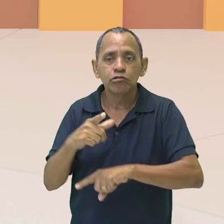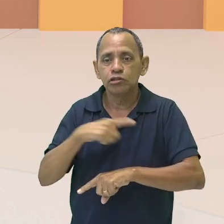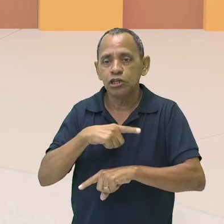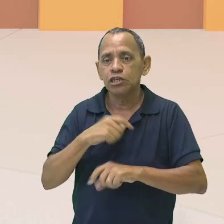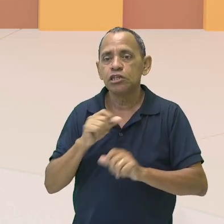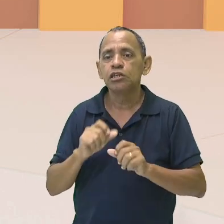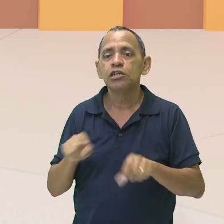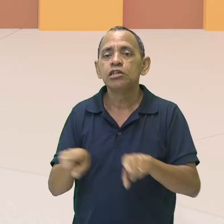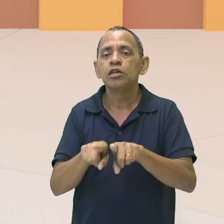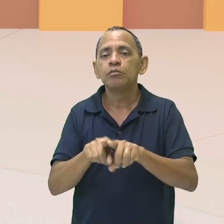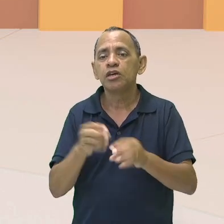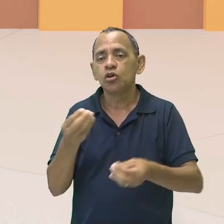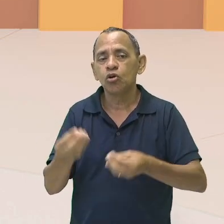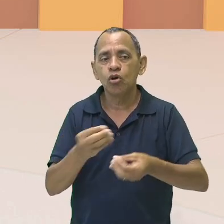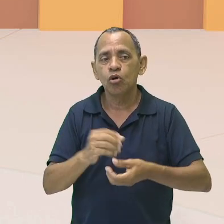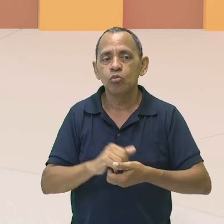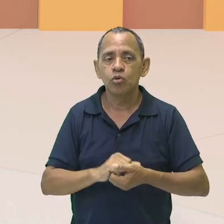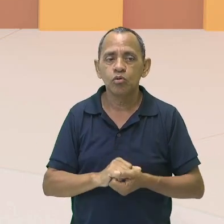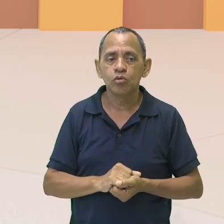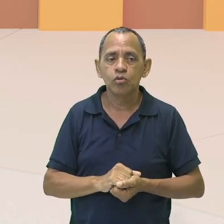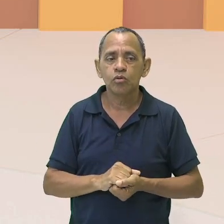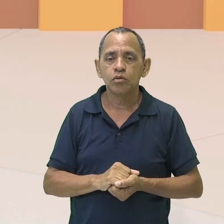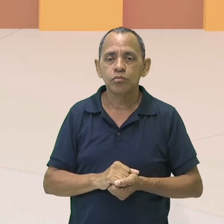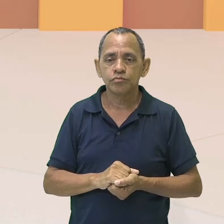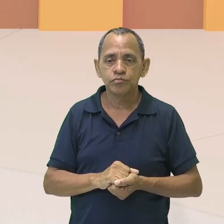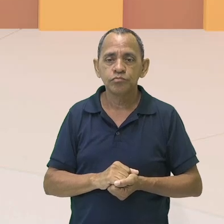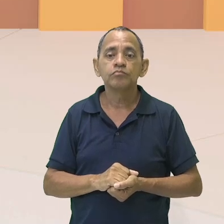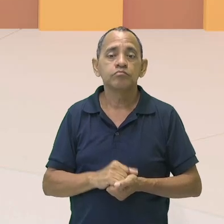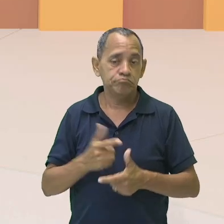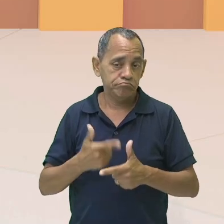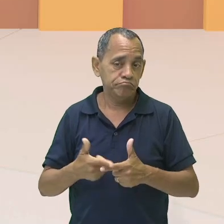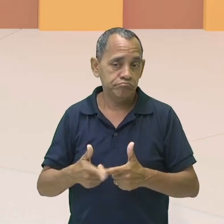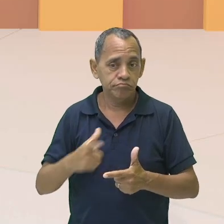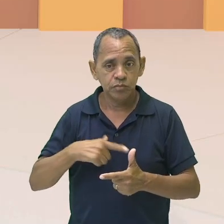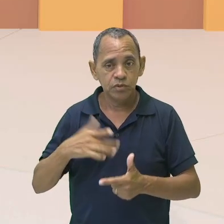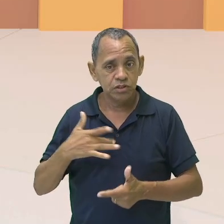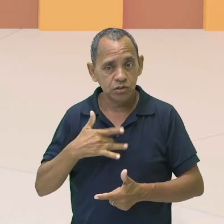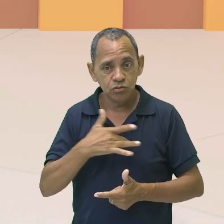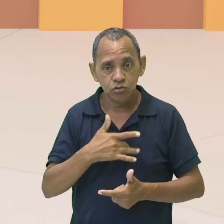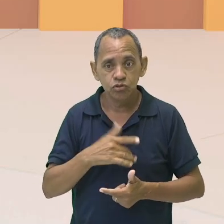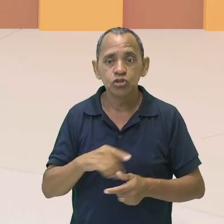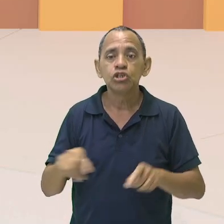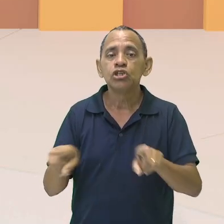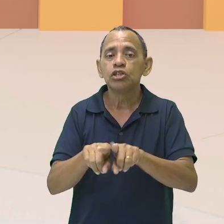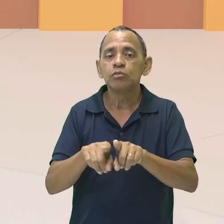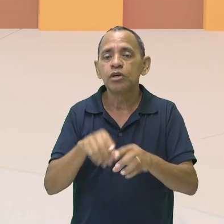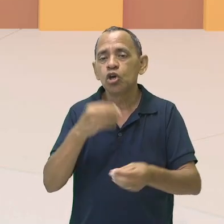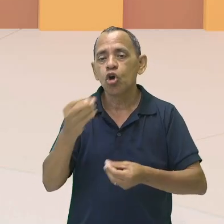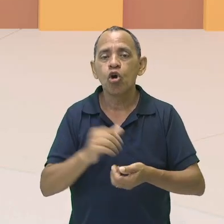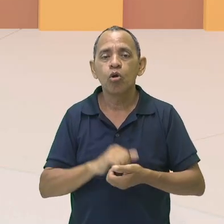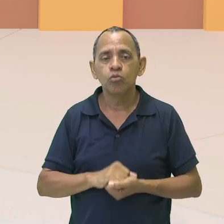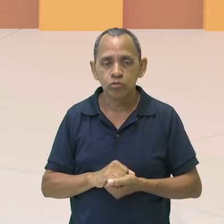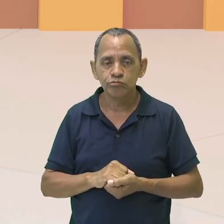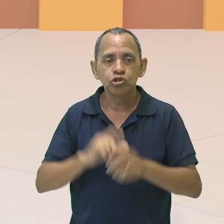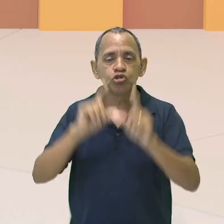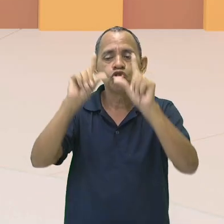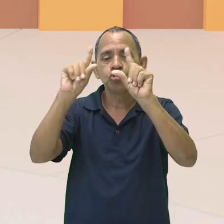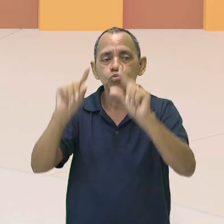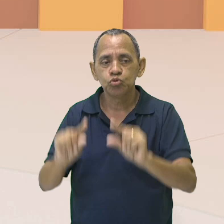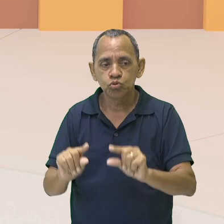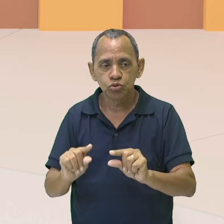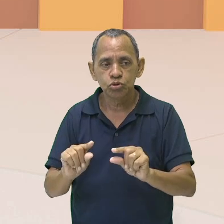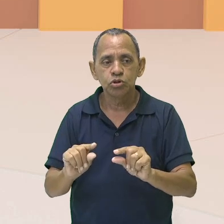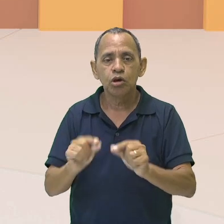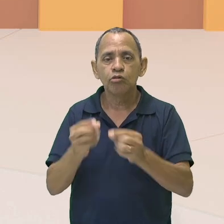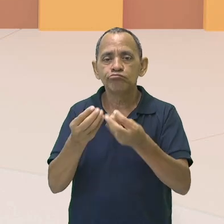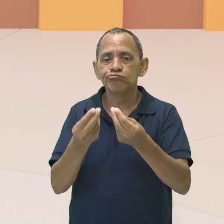né, nesse sentido. O outro impacto que pode acontecer também é a própria degradação dos recursos naturais. Claro, né, para uma